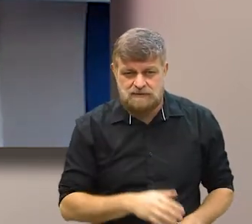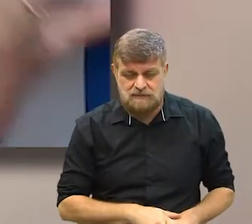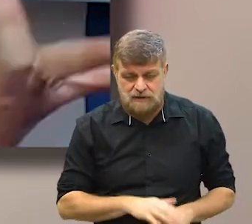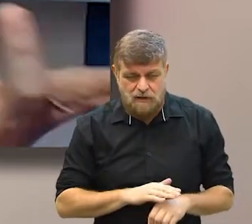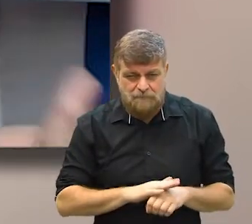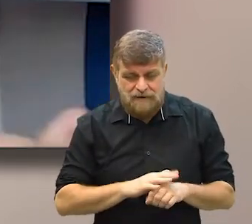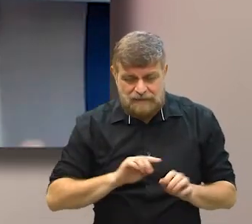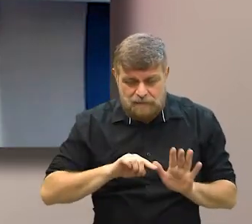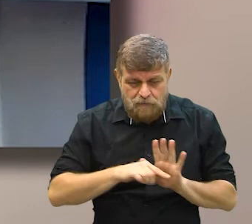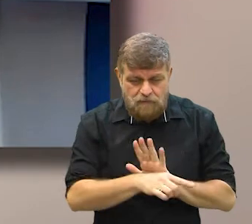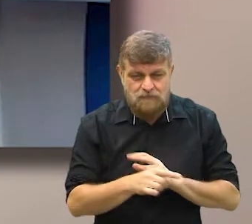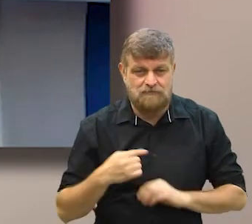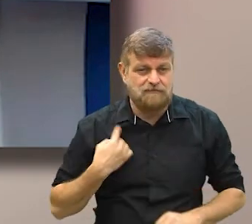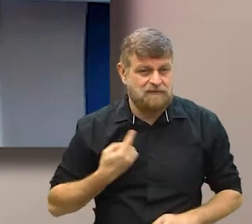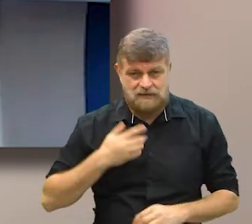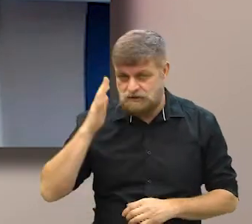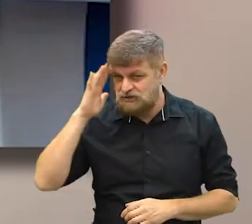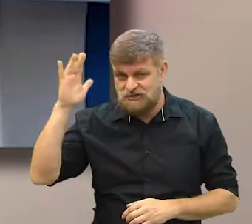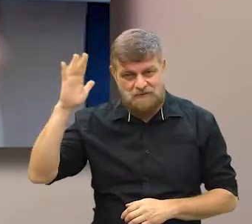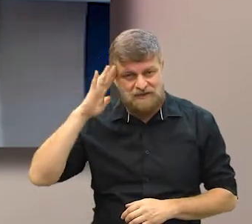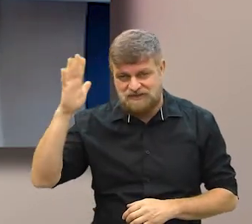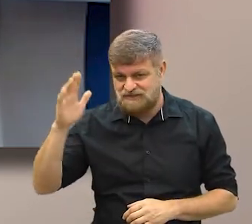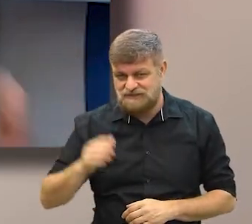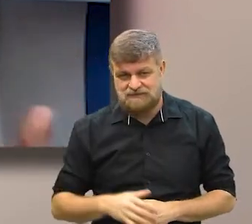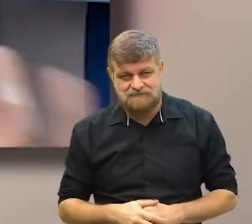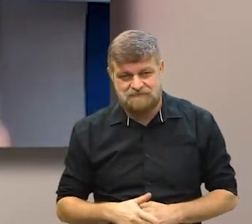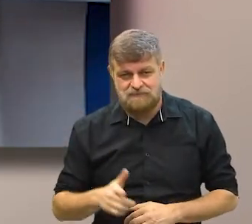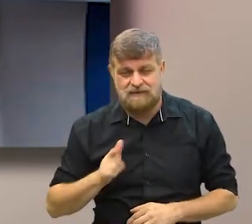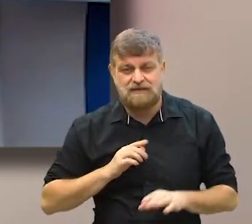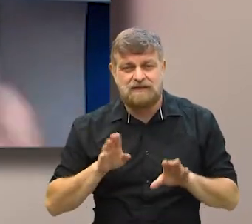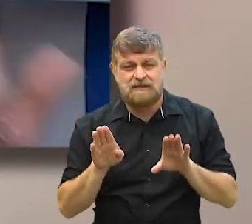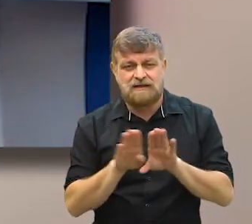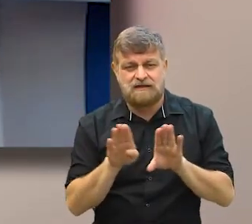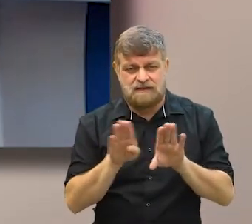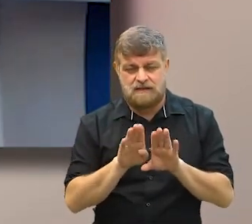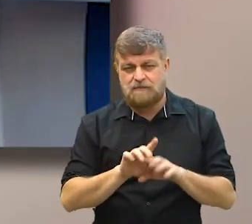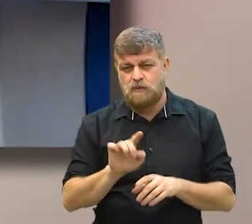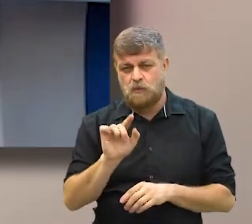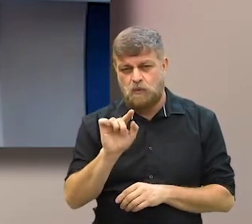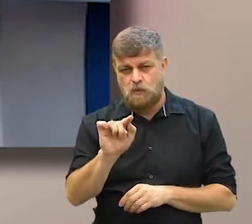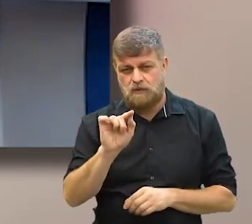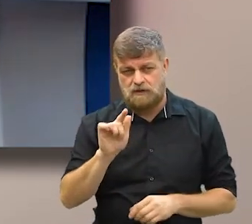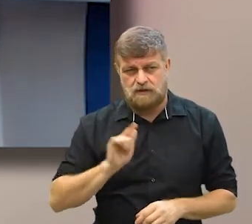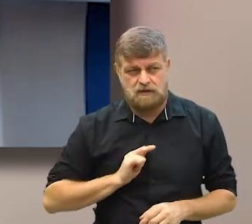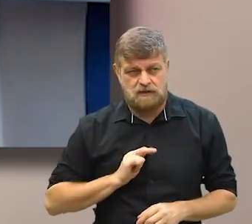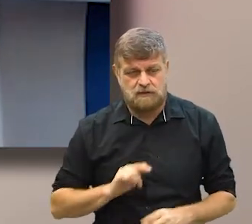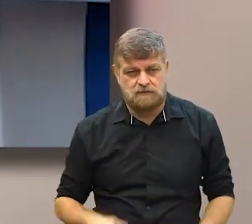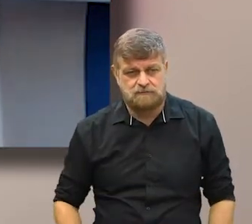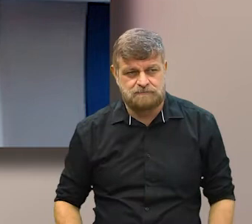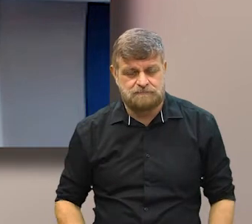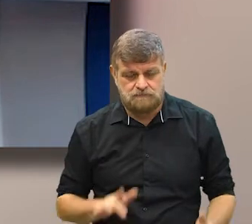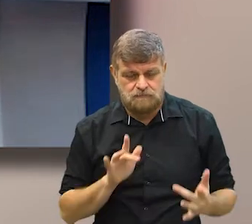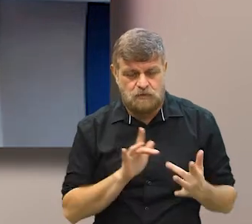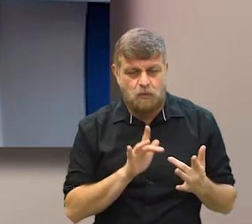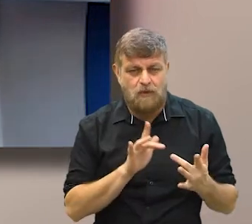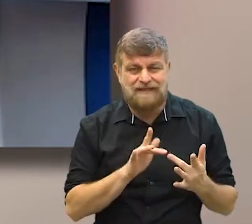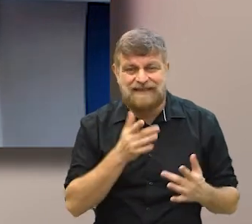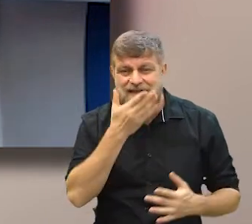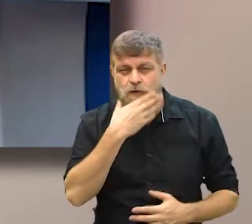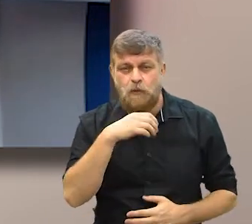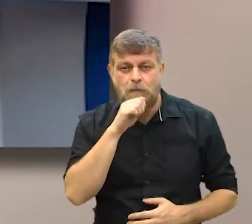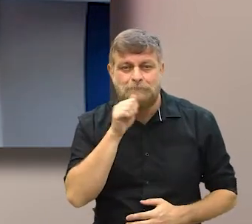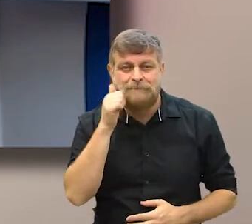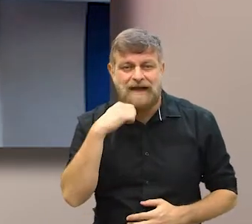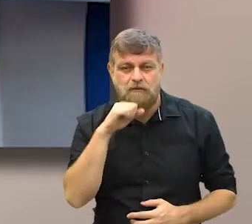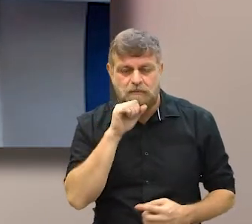muito maior do que a gente imagina. E tem também a questão da conexão com os